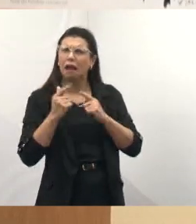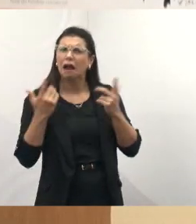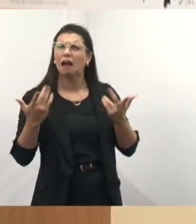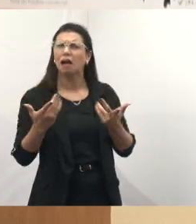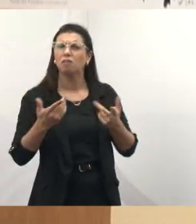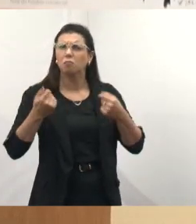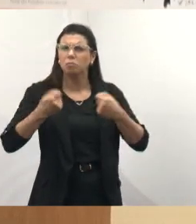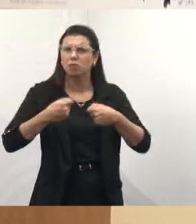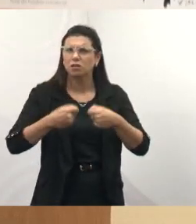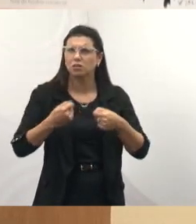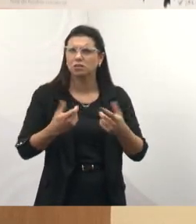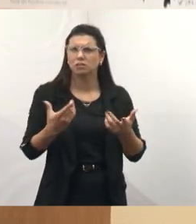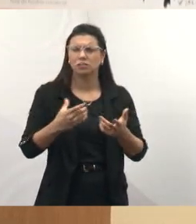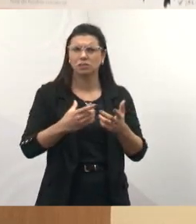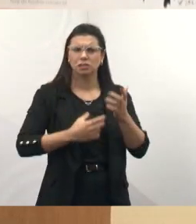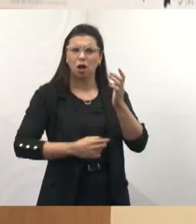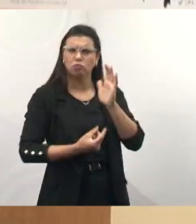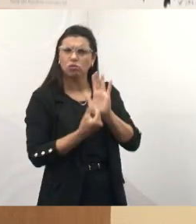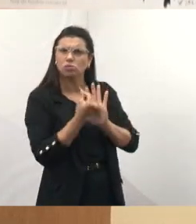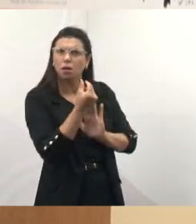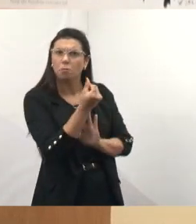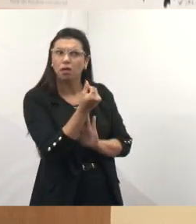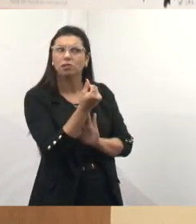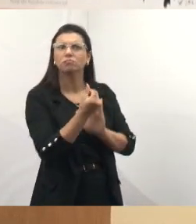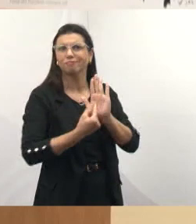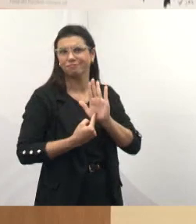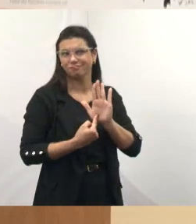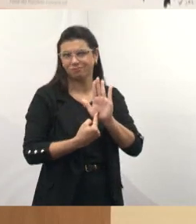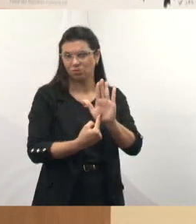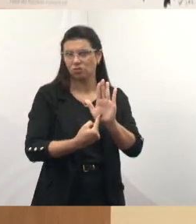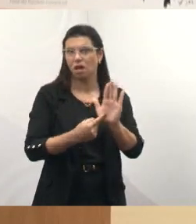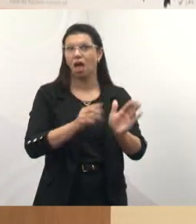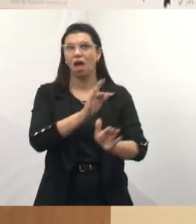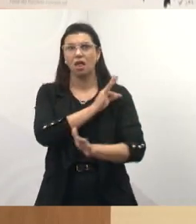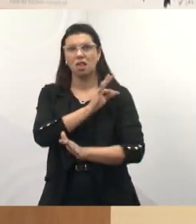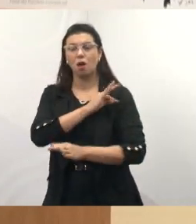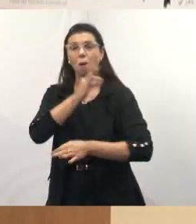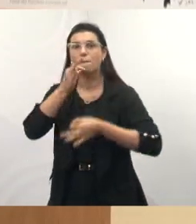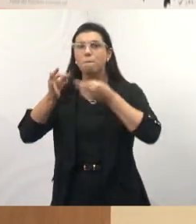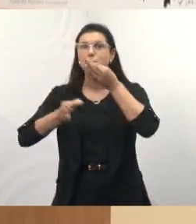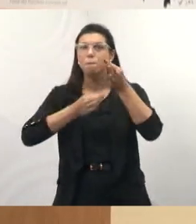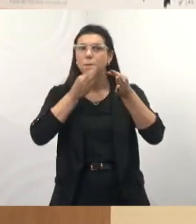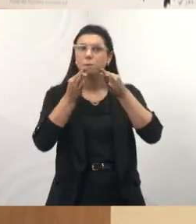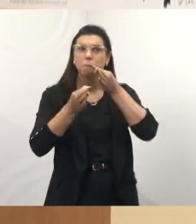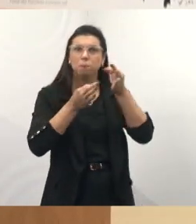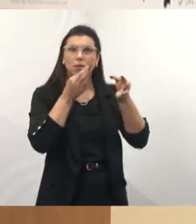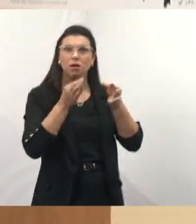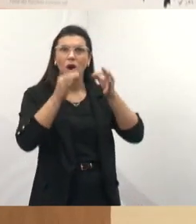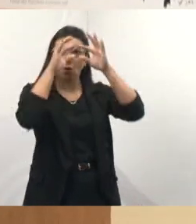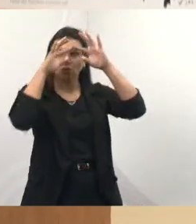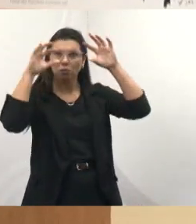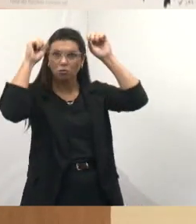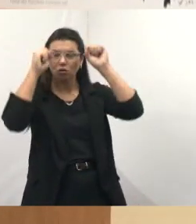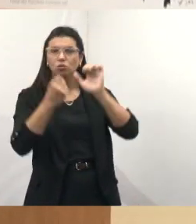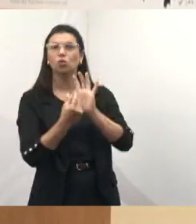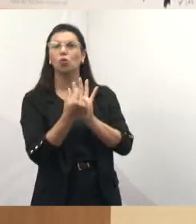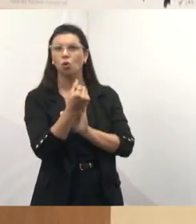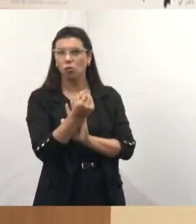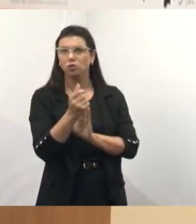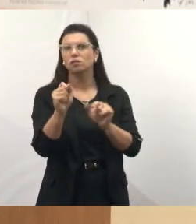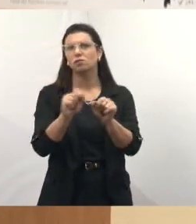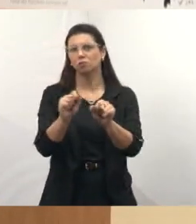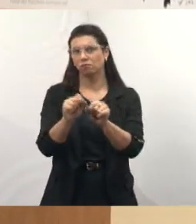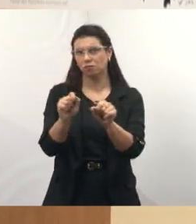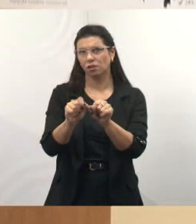rejeitar-se as contas? O tribunal dá a opinião técnica, o tribunal faz as recomendações a partir do